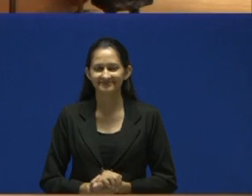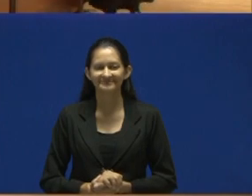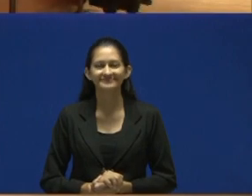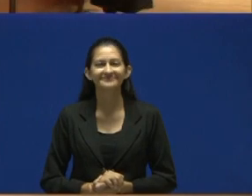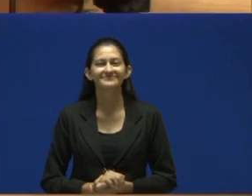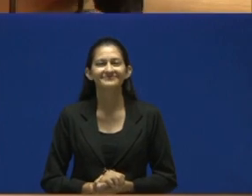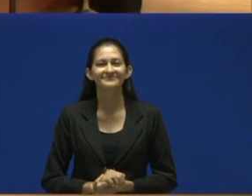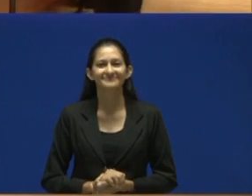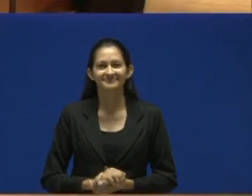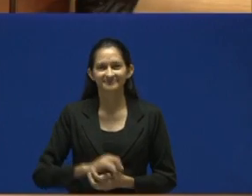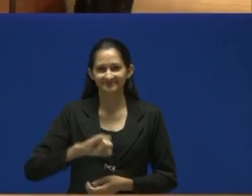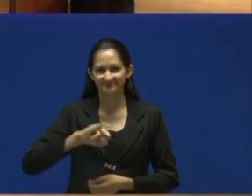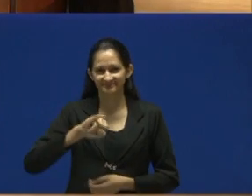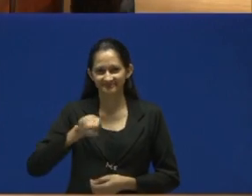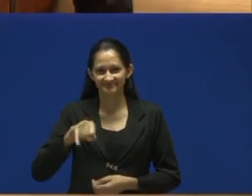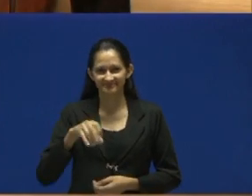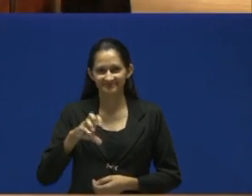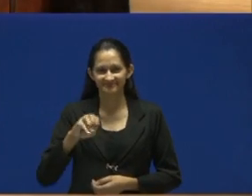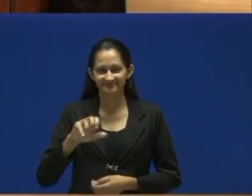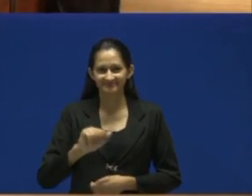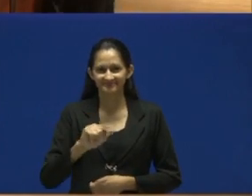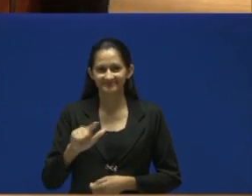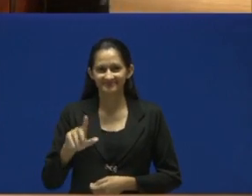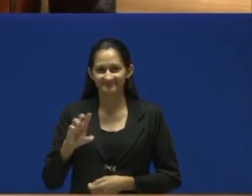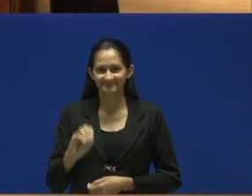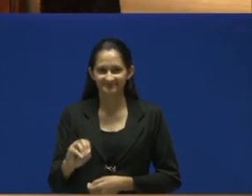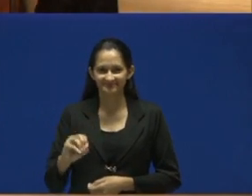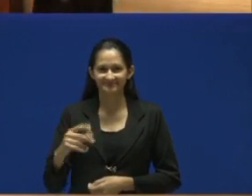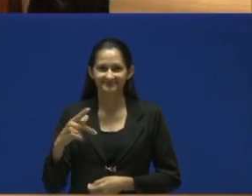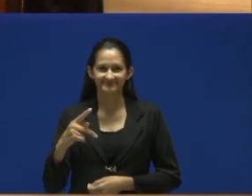joão pedro ruivo dantas